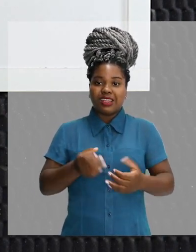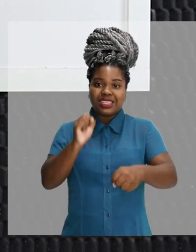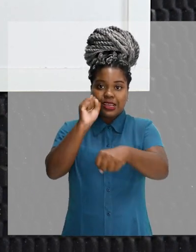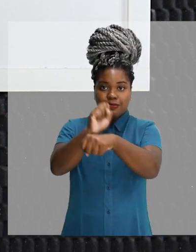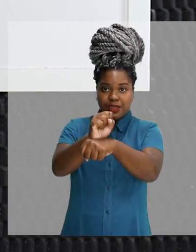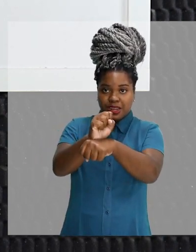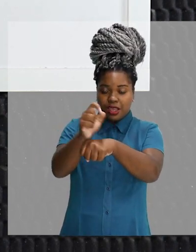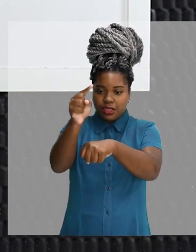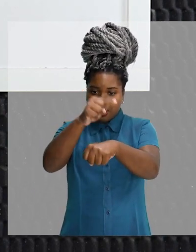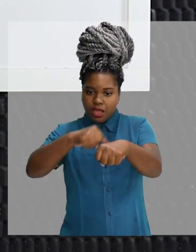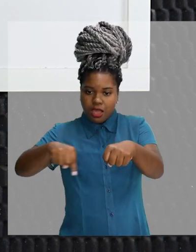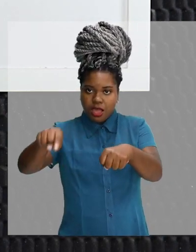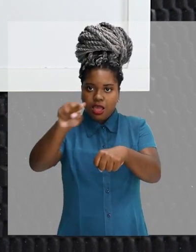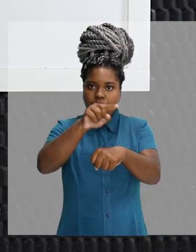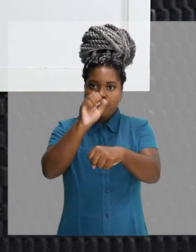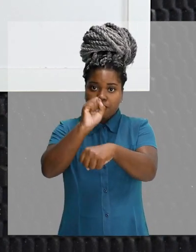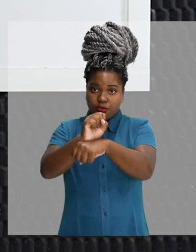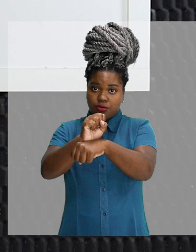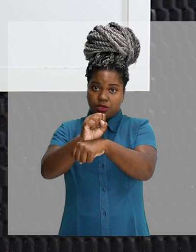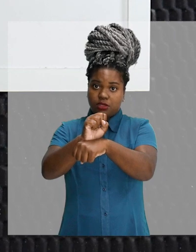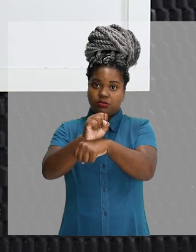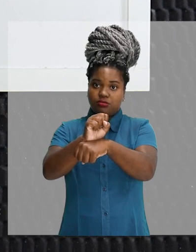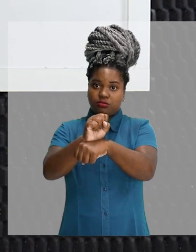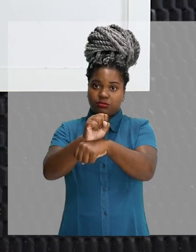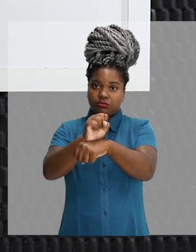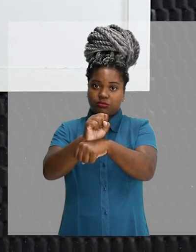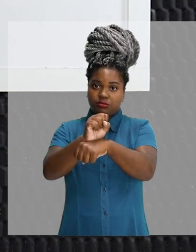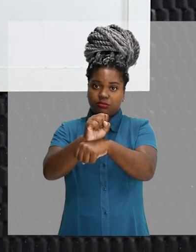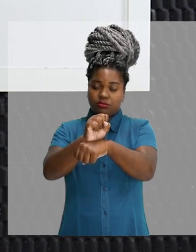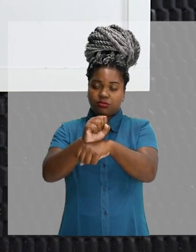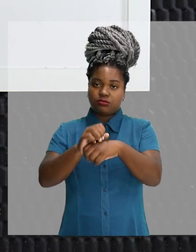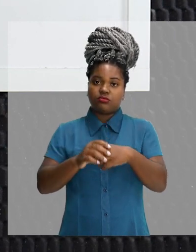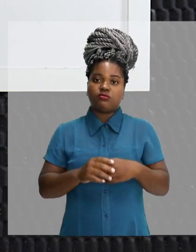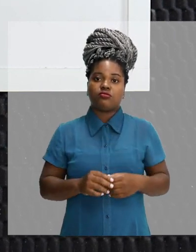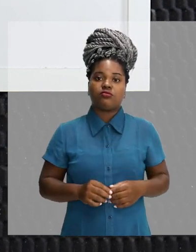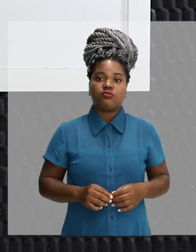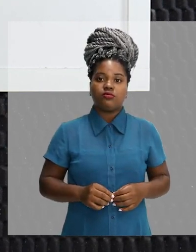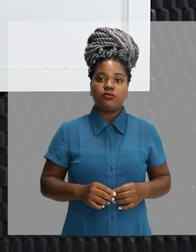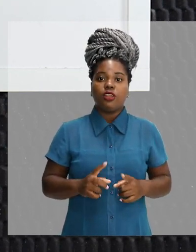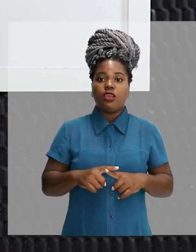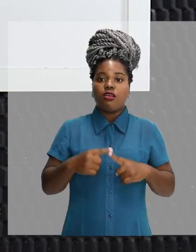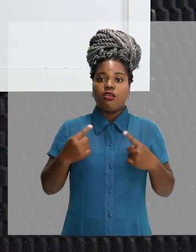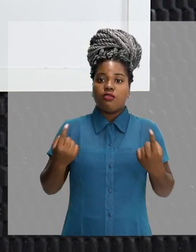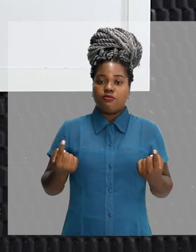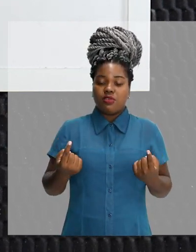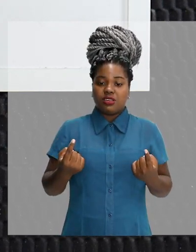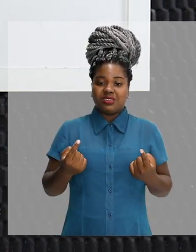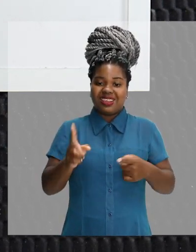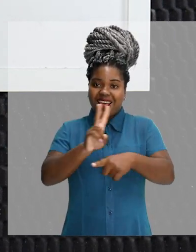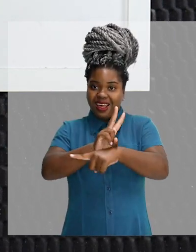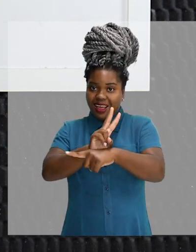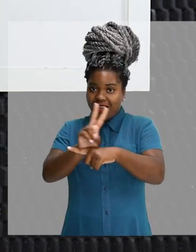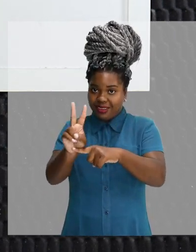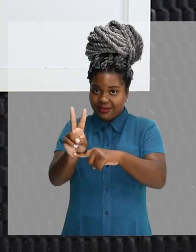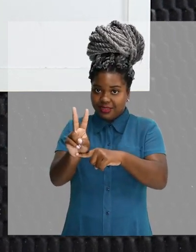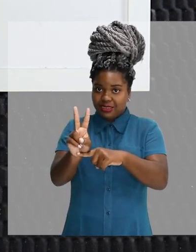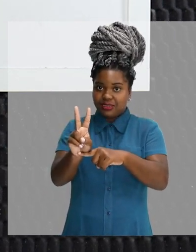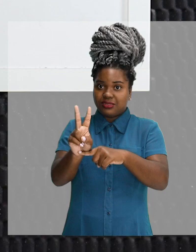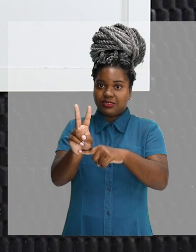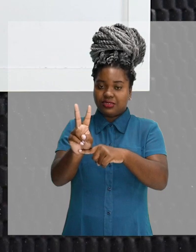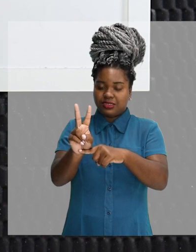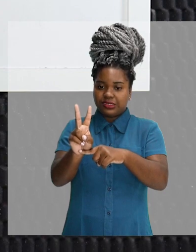circular. Pode estar presa por um fio ou pode estar presa por um campo, por exemplo. Mas o certo é que a velocidade ela